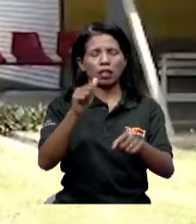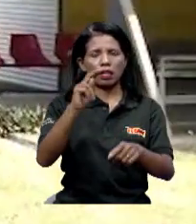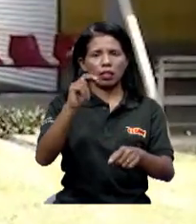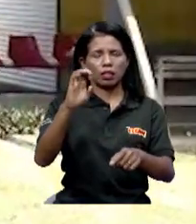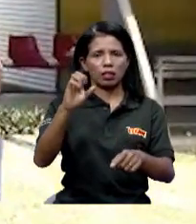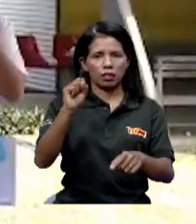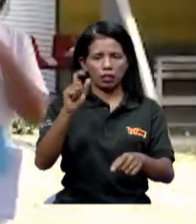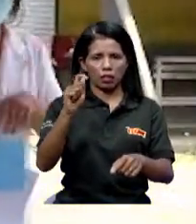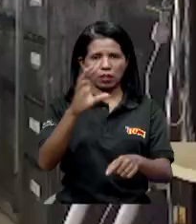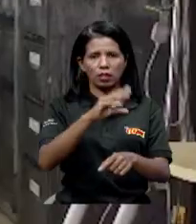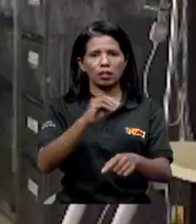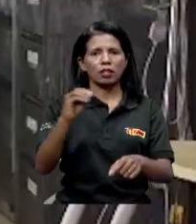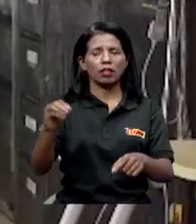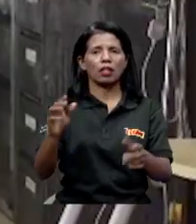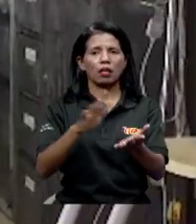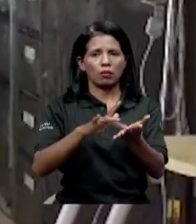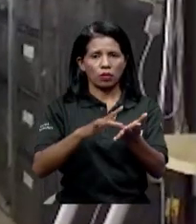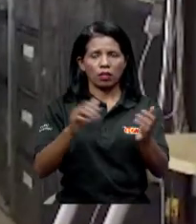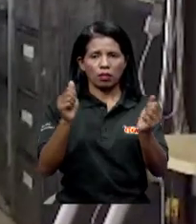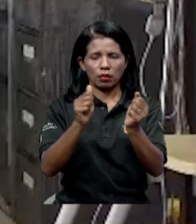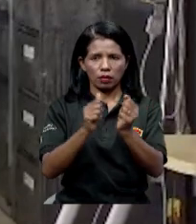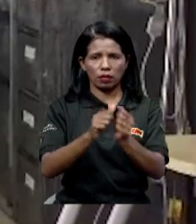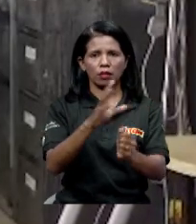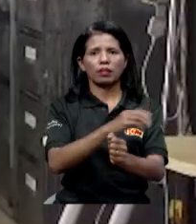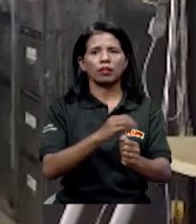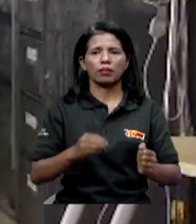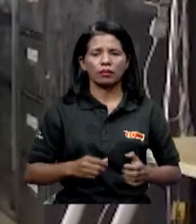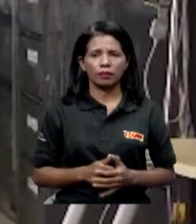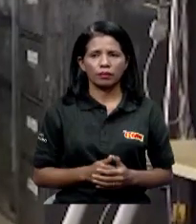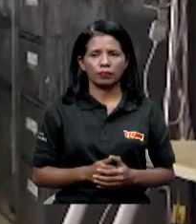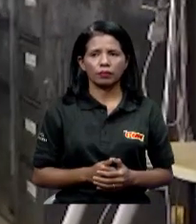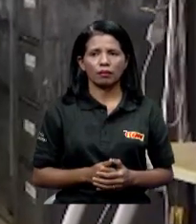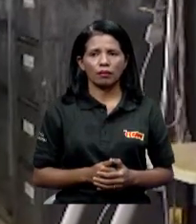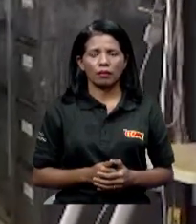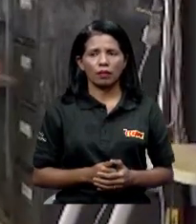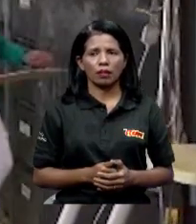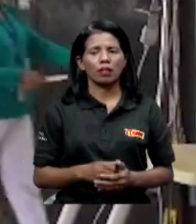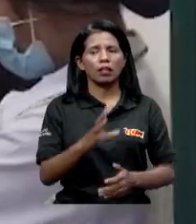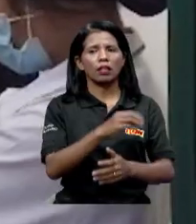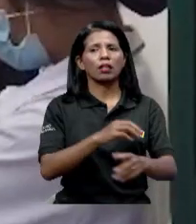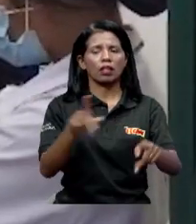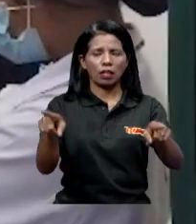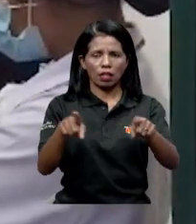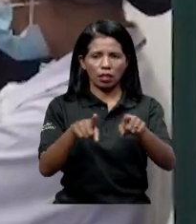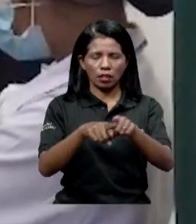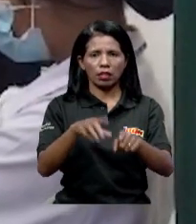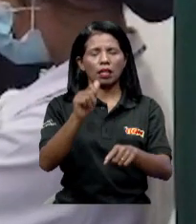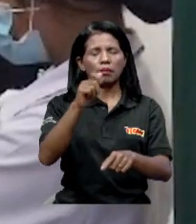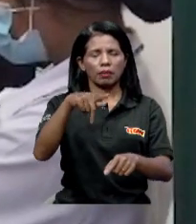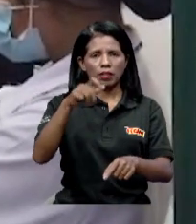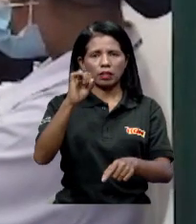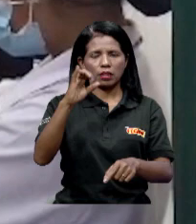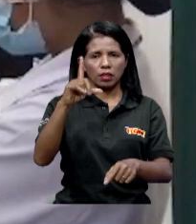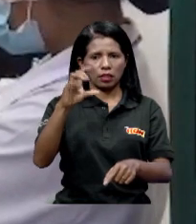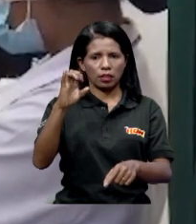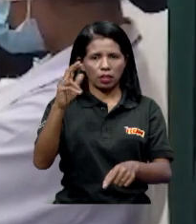musan buscopan ibuprofen no diclofenac injection. En cuanto a antibiótica hanesan ampicilina